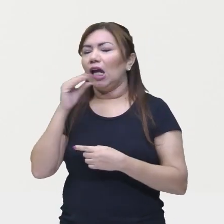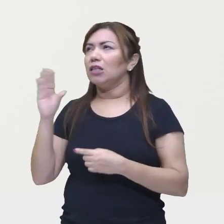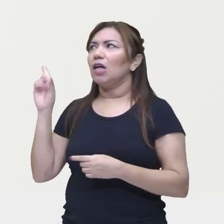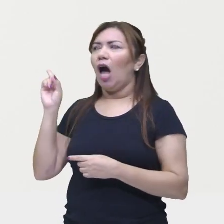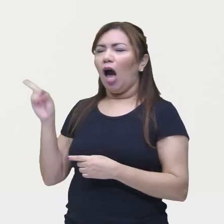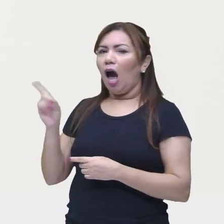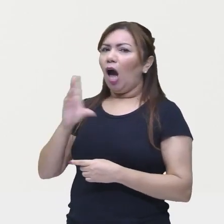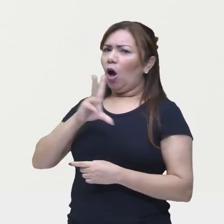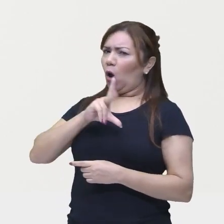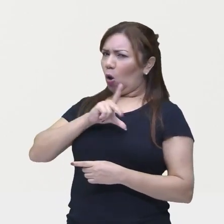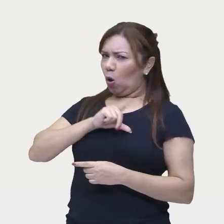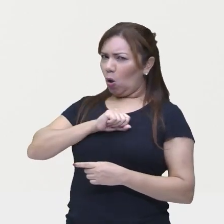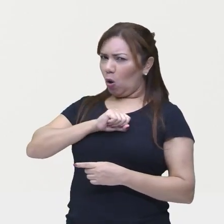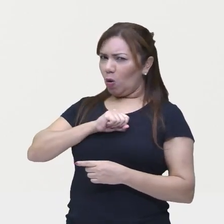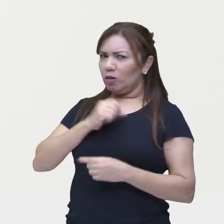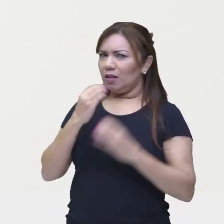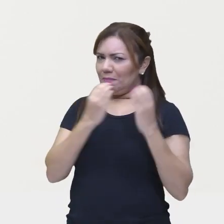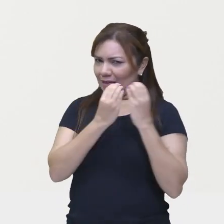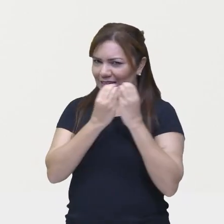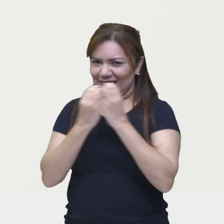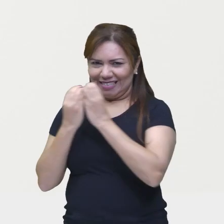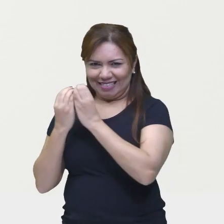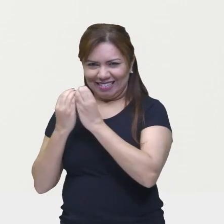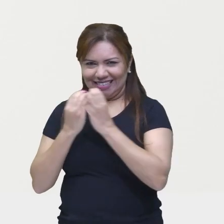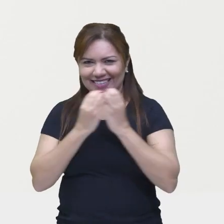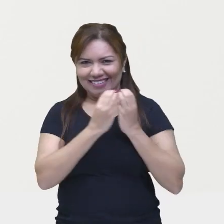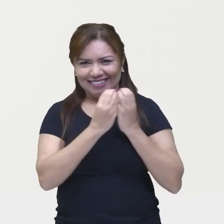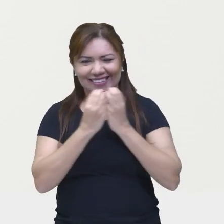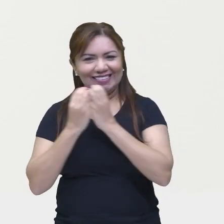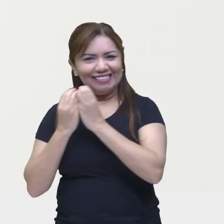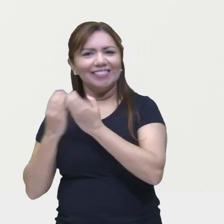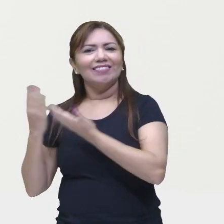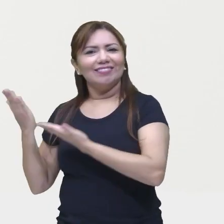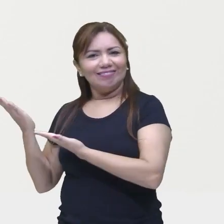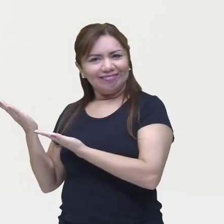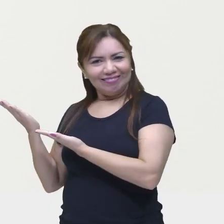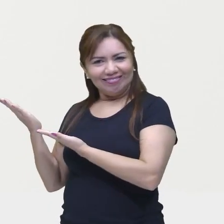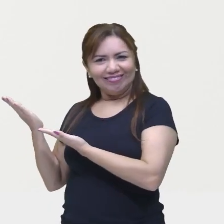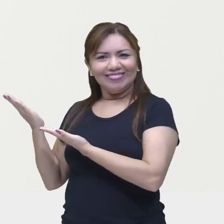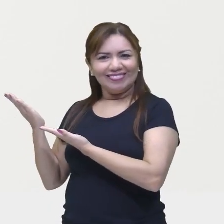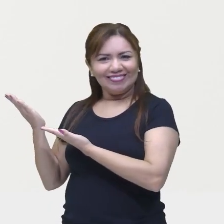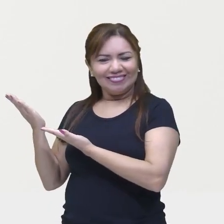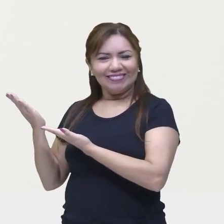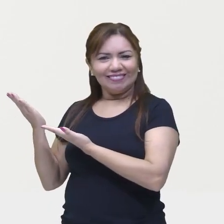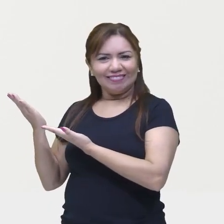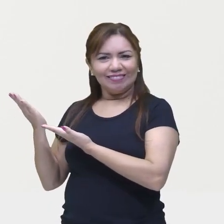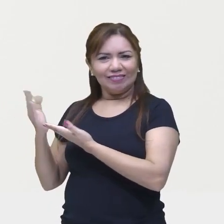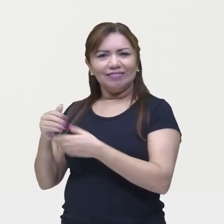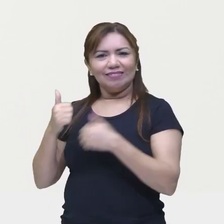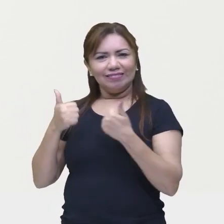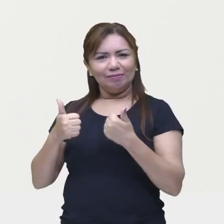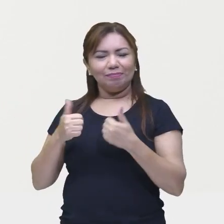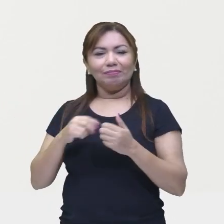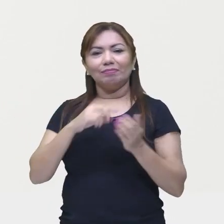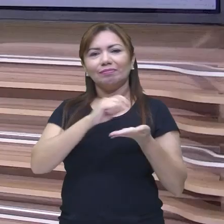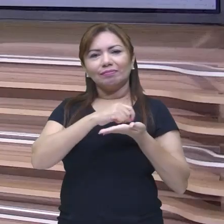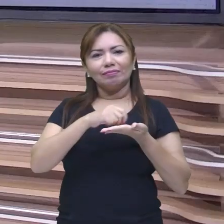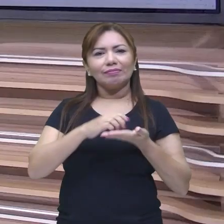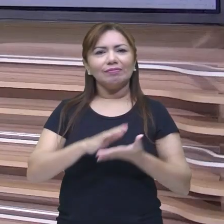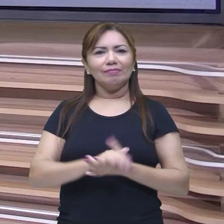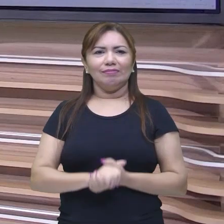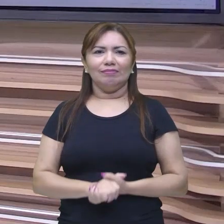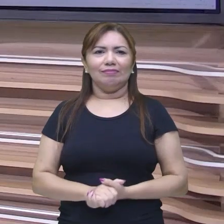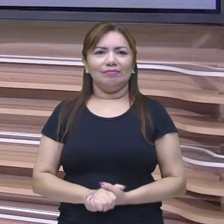adora melancia. É o que diz essa imagem pra gente, é o nosso texto não verbal.